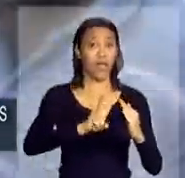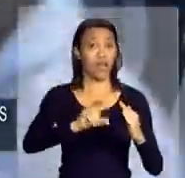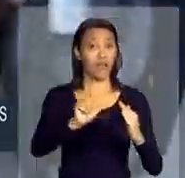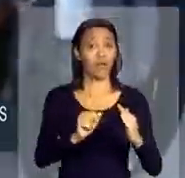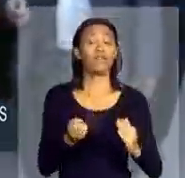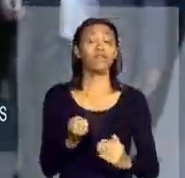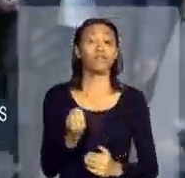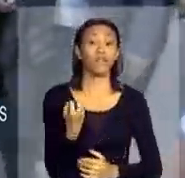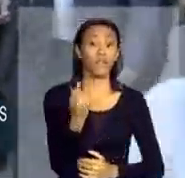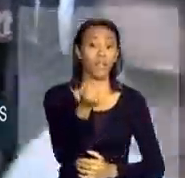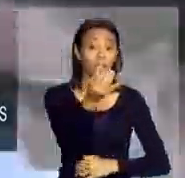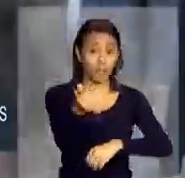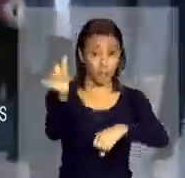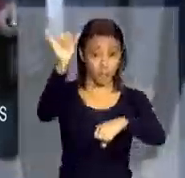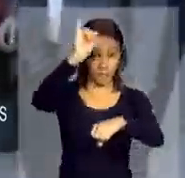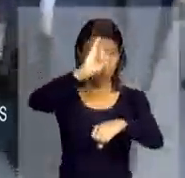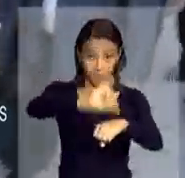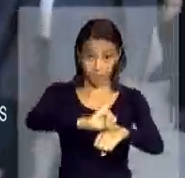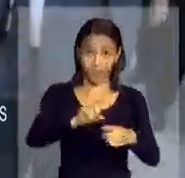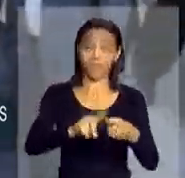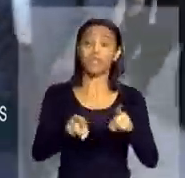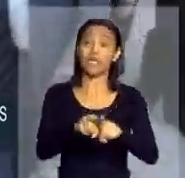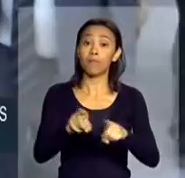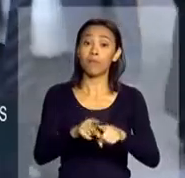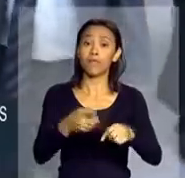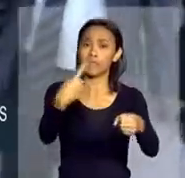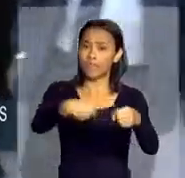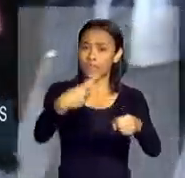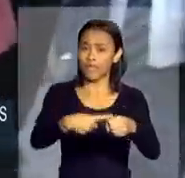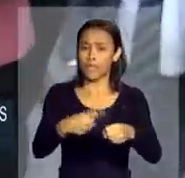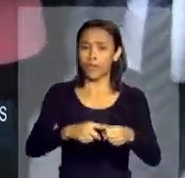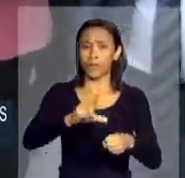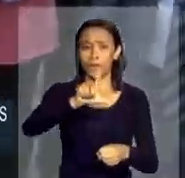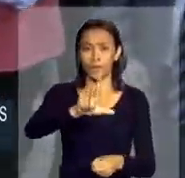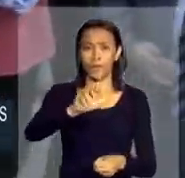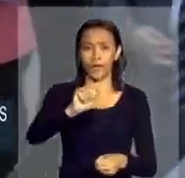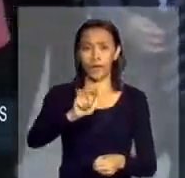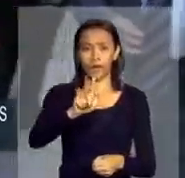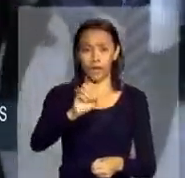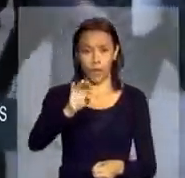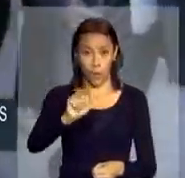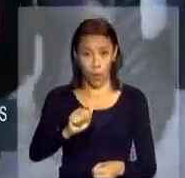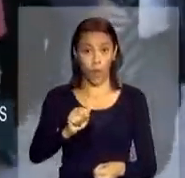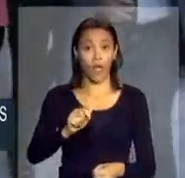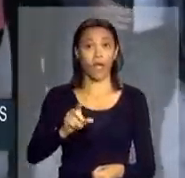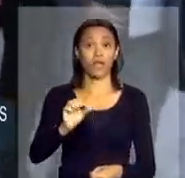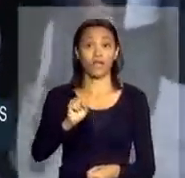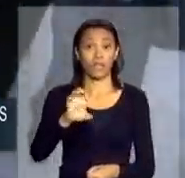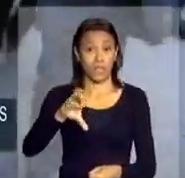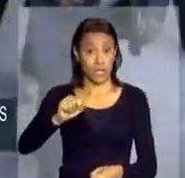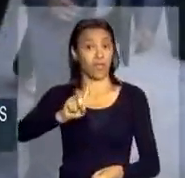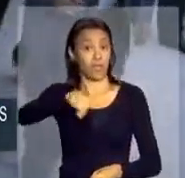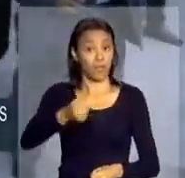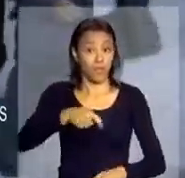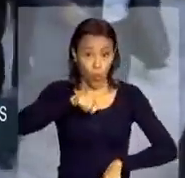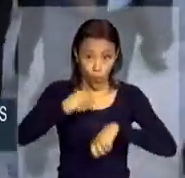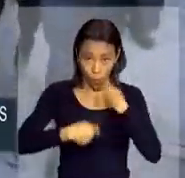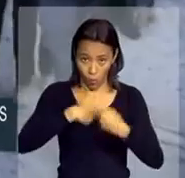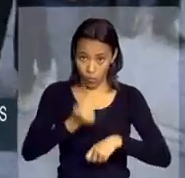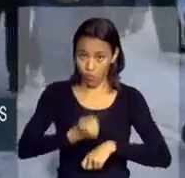Campina Grande, Lagoa Seca, onde vai ter um almoço oferecido pelo ministro das